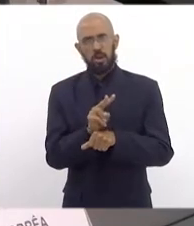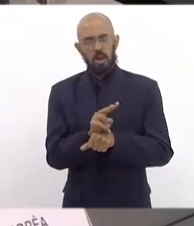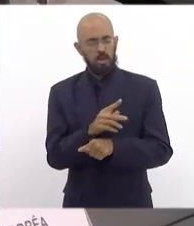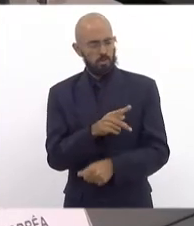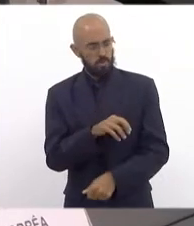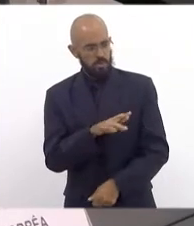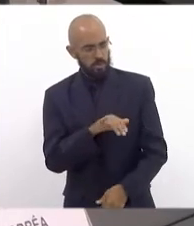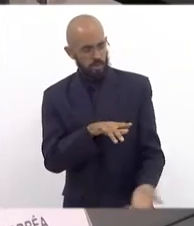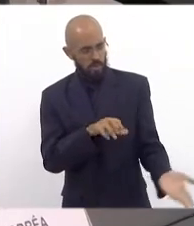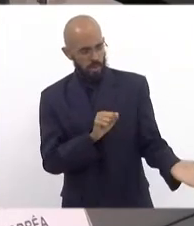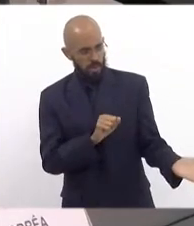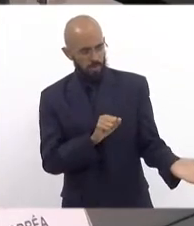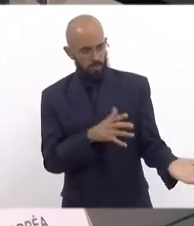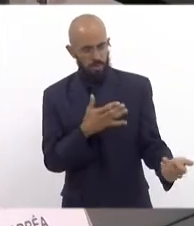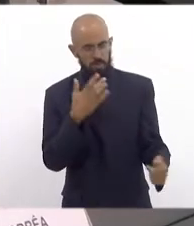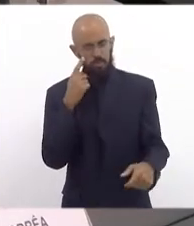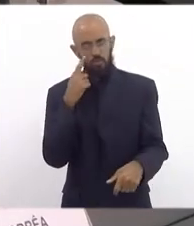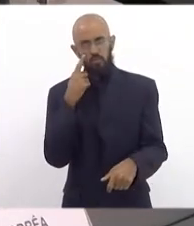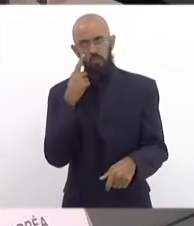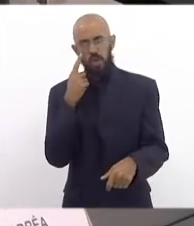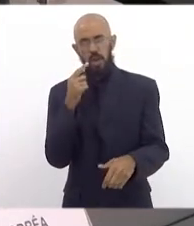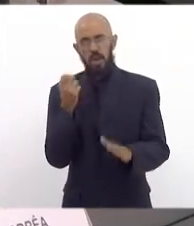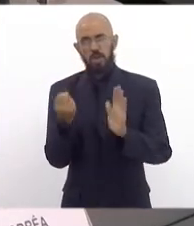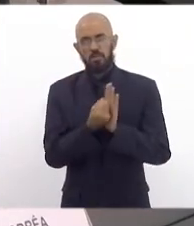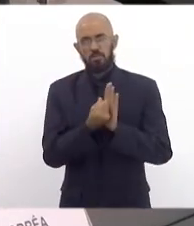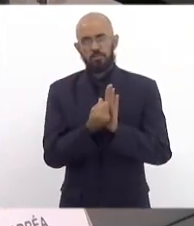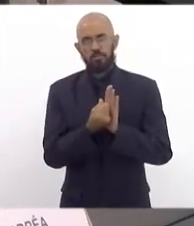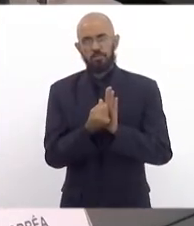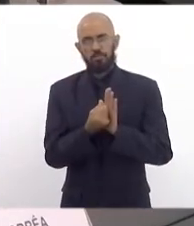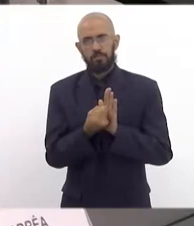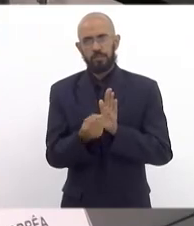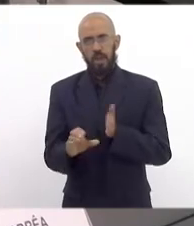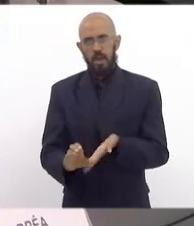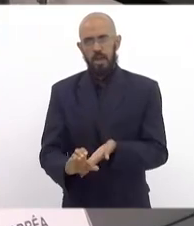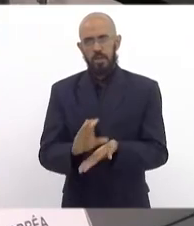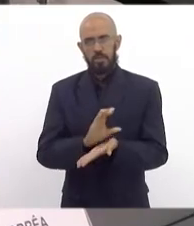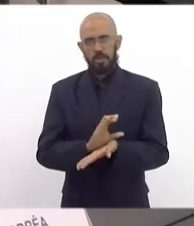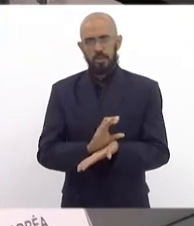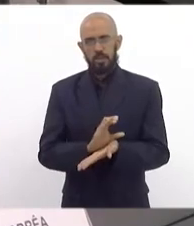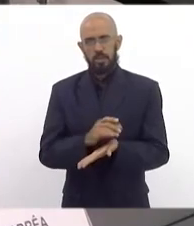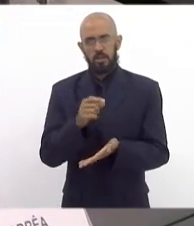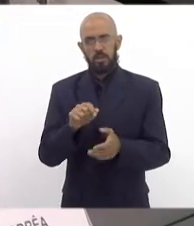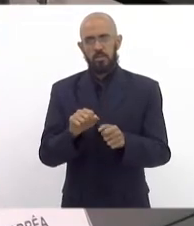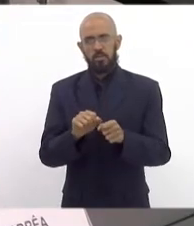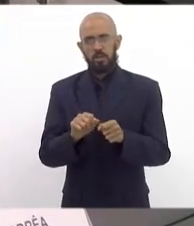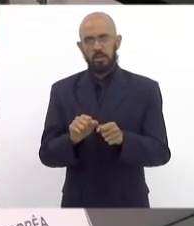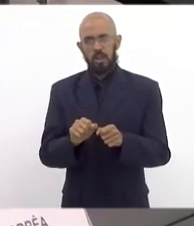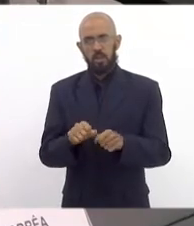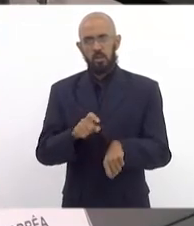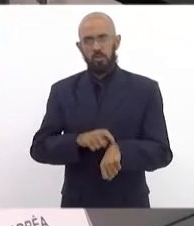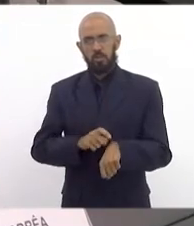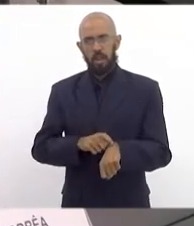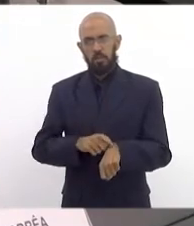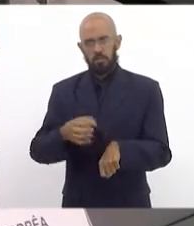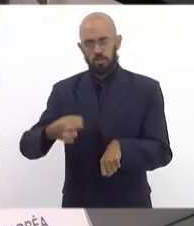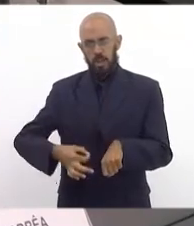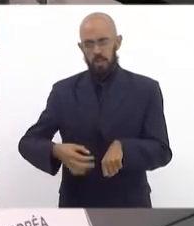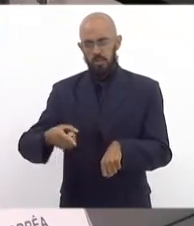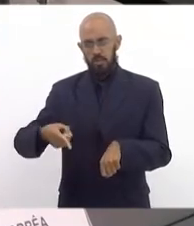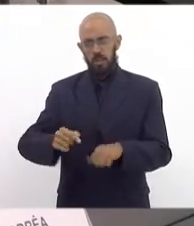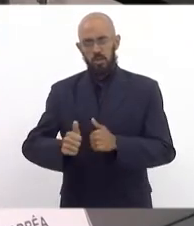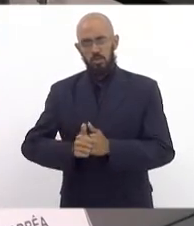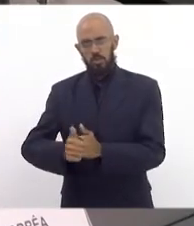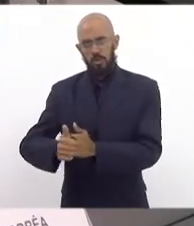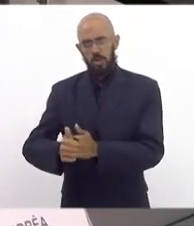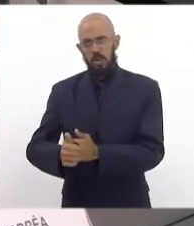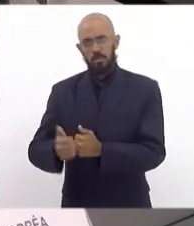para gente ver os impactos disso na receita a gente fazer algo com o Marco temporal definido e a gente acompanhar Como